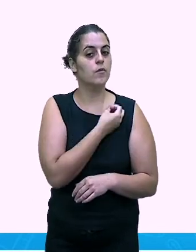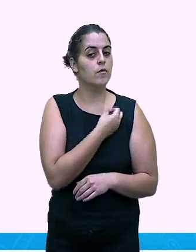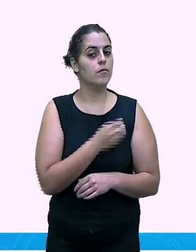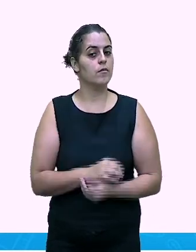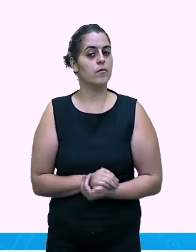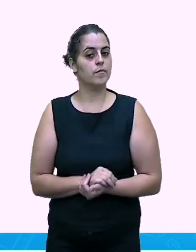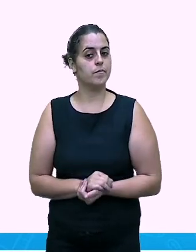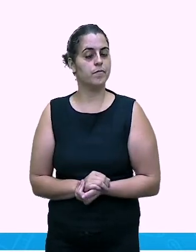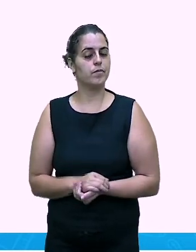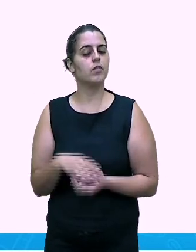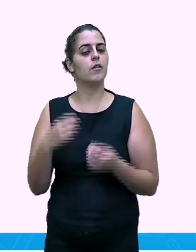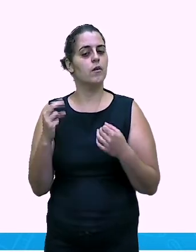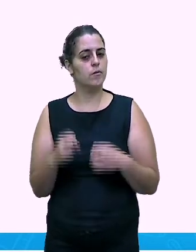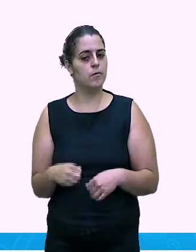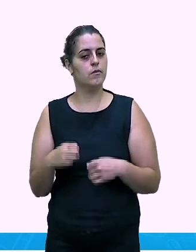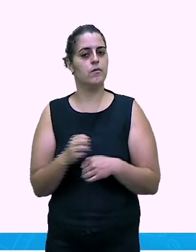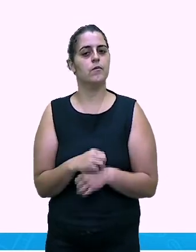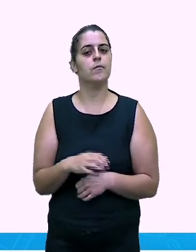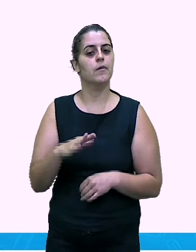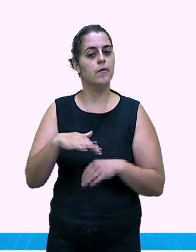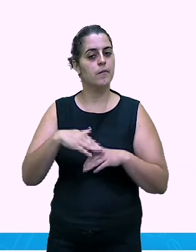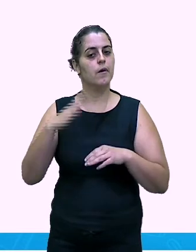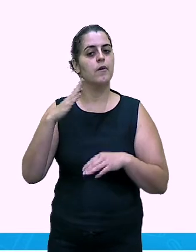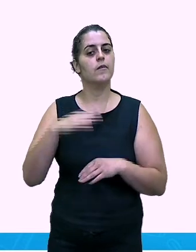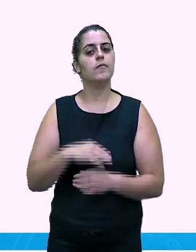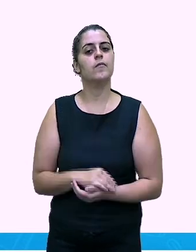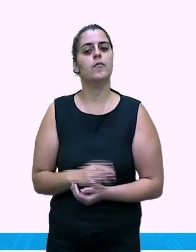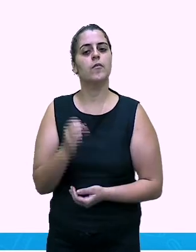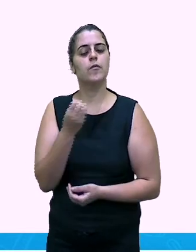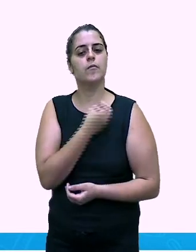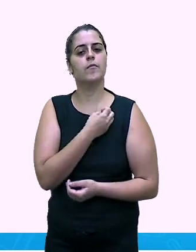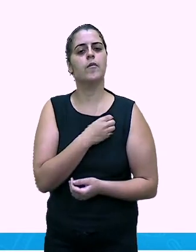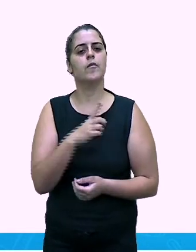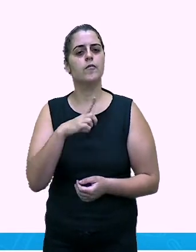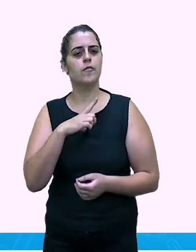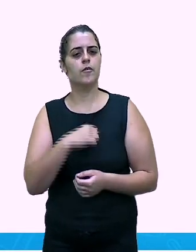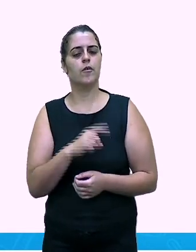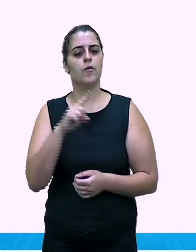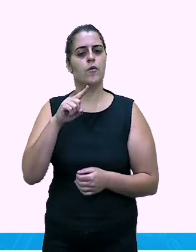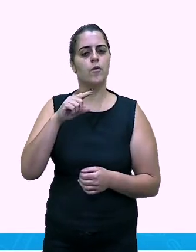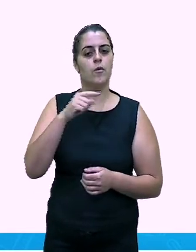A gente já tem possibilidade de trabalhar com números maiores. Então, nós temos aí